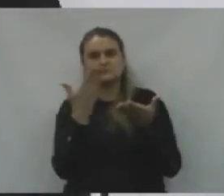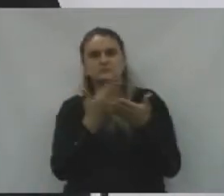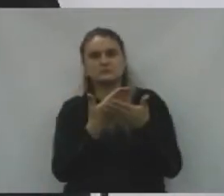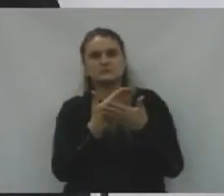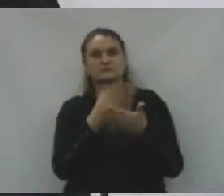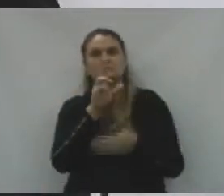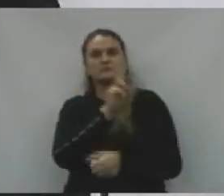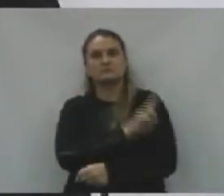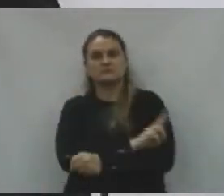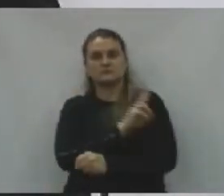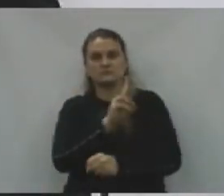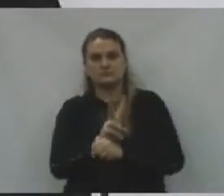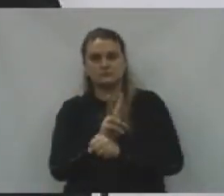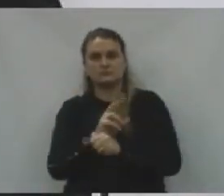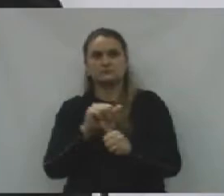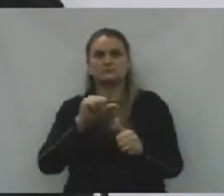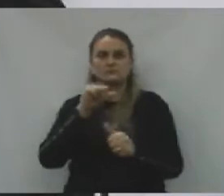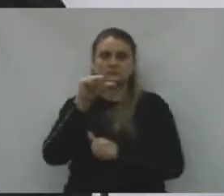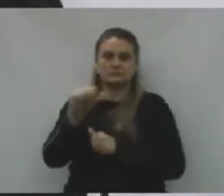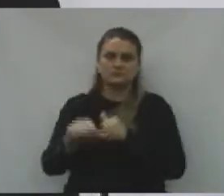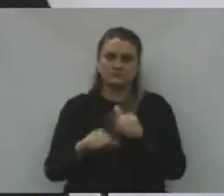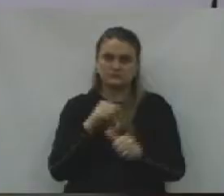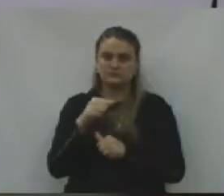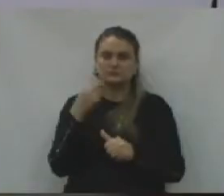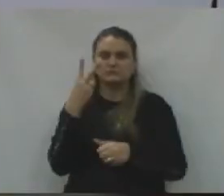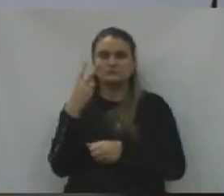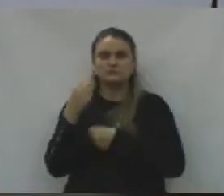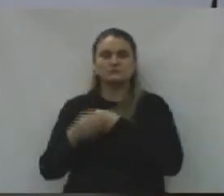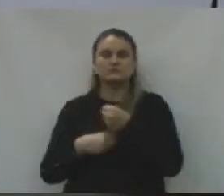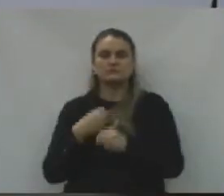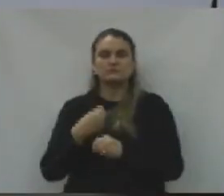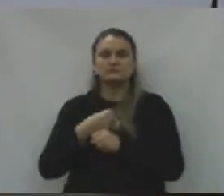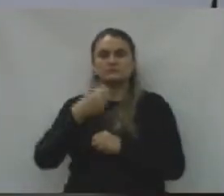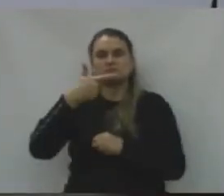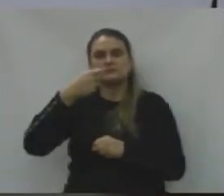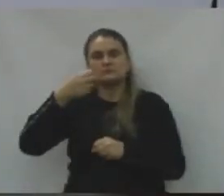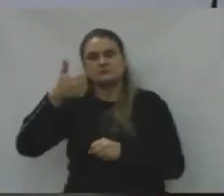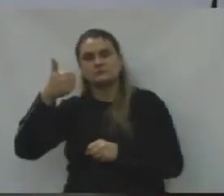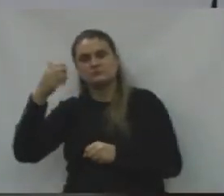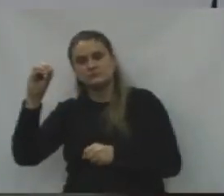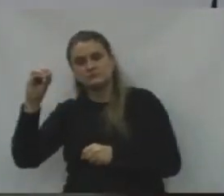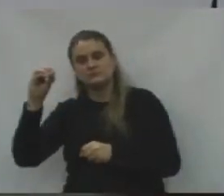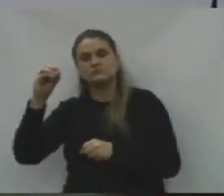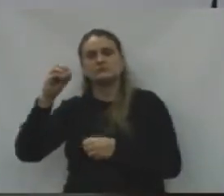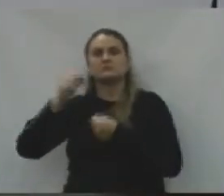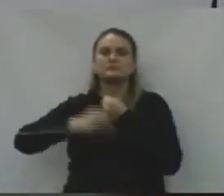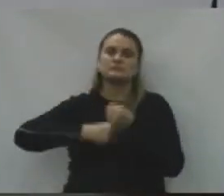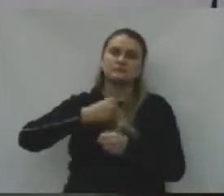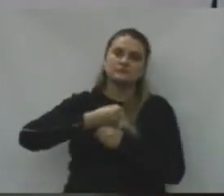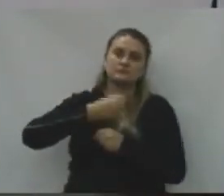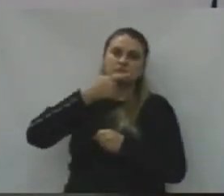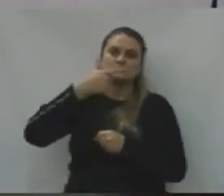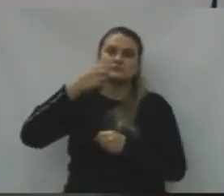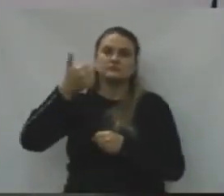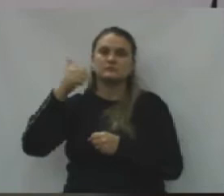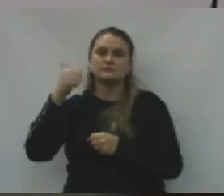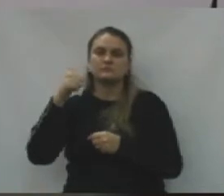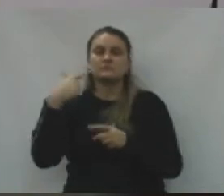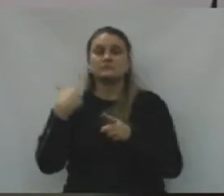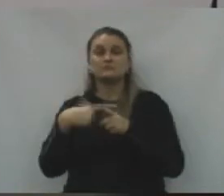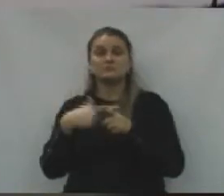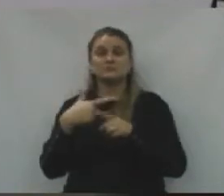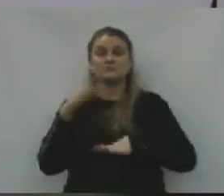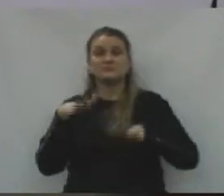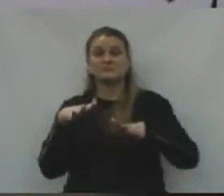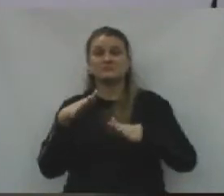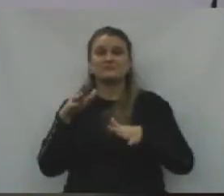Essas flutuações em que temos, em especial, nesses 2 anos aqui, 10 e 11, por meio de fatos criados em função de